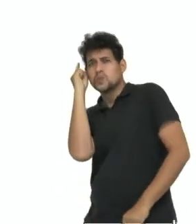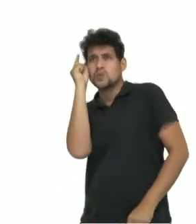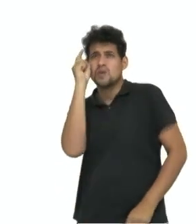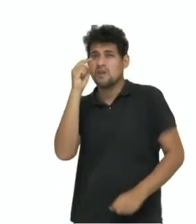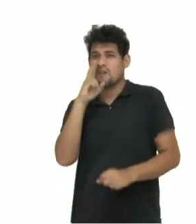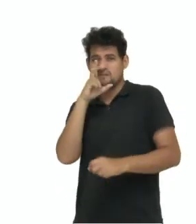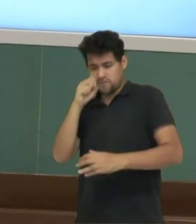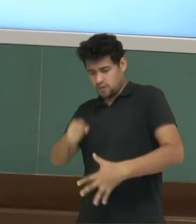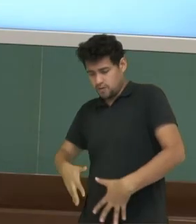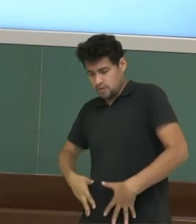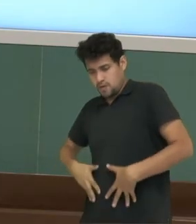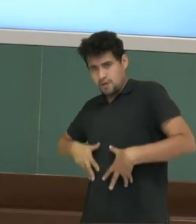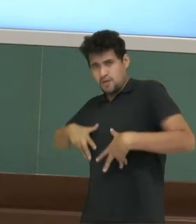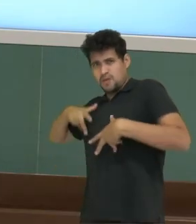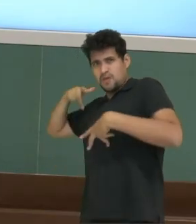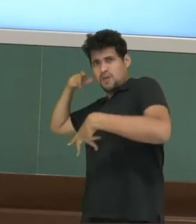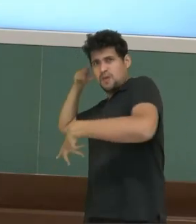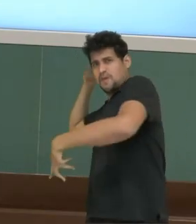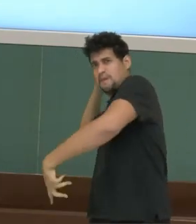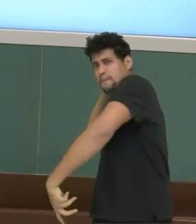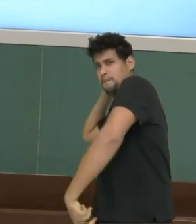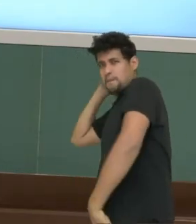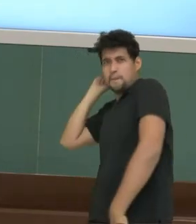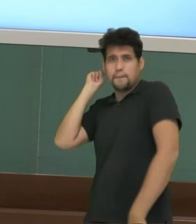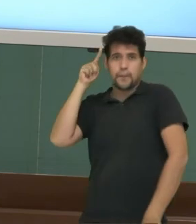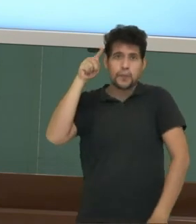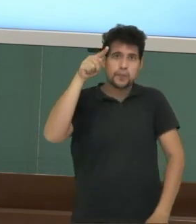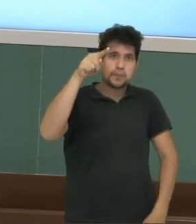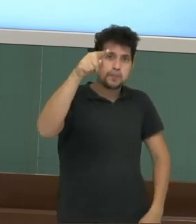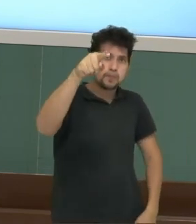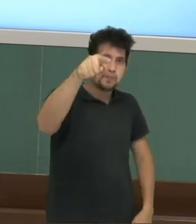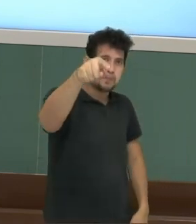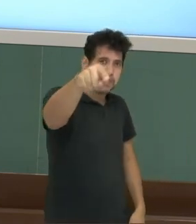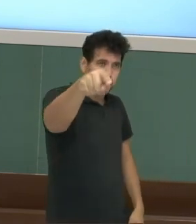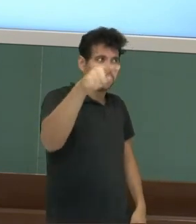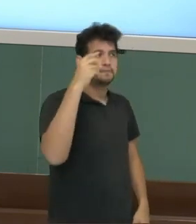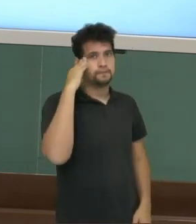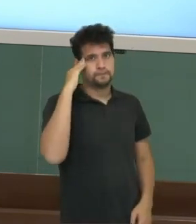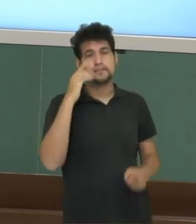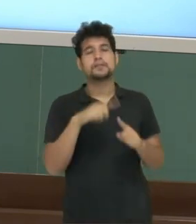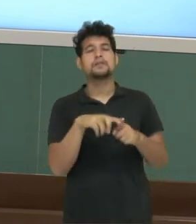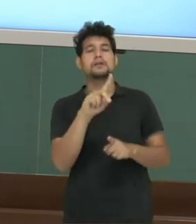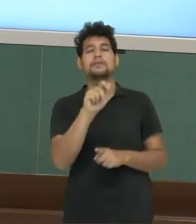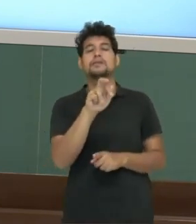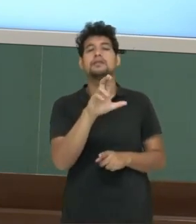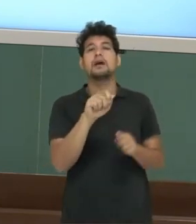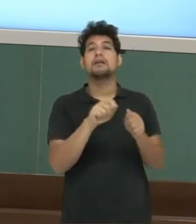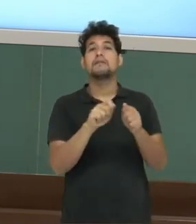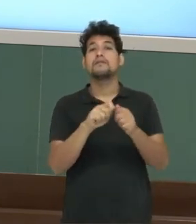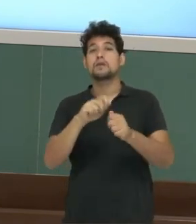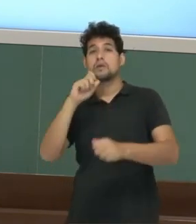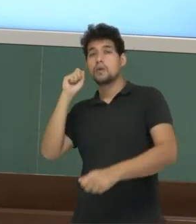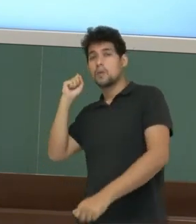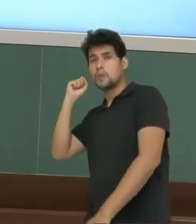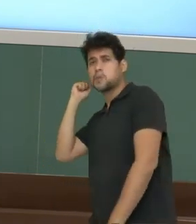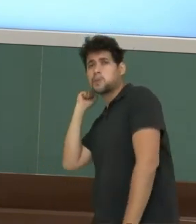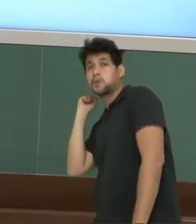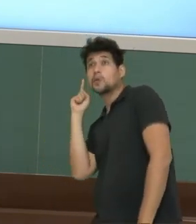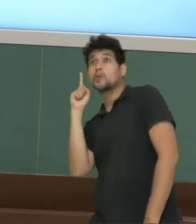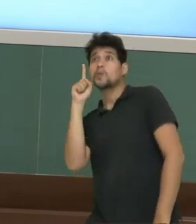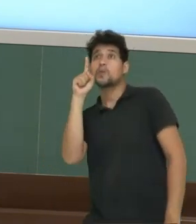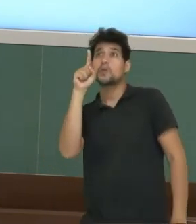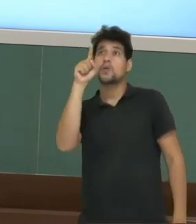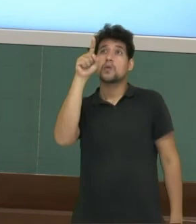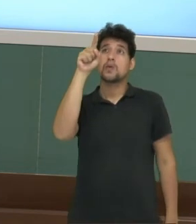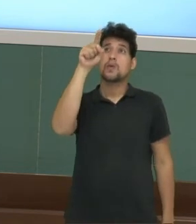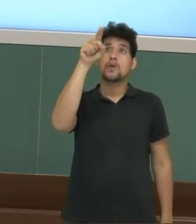a força do seu corpo no dardo, tá bom? O dardo é lançado para o alto e tem uma